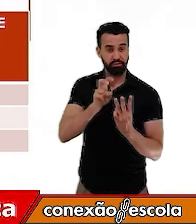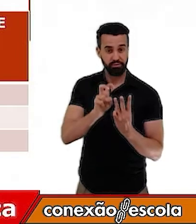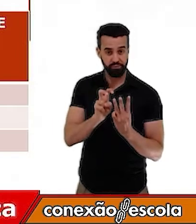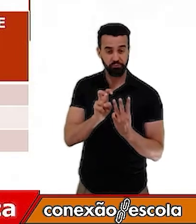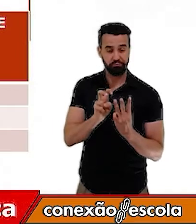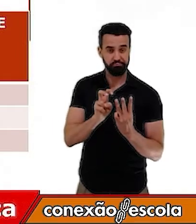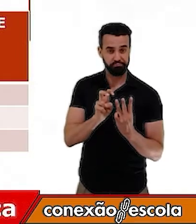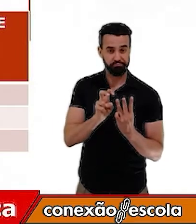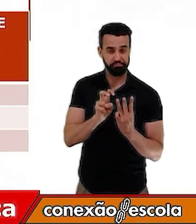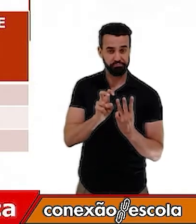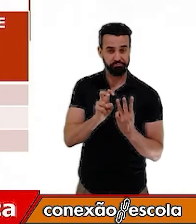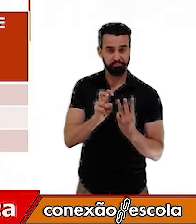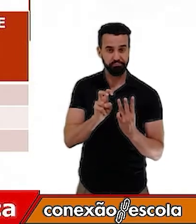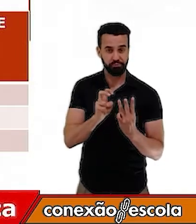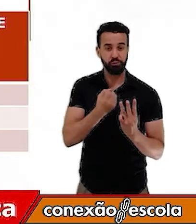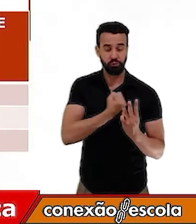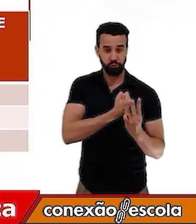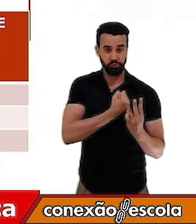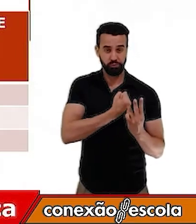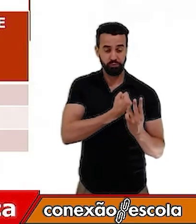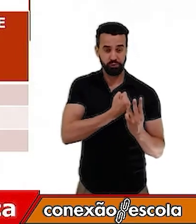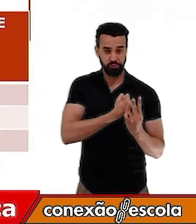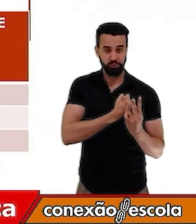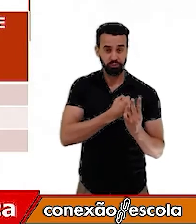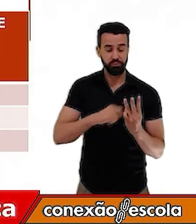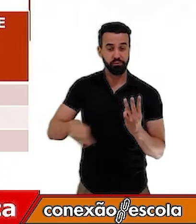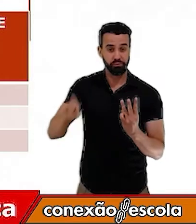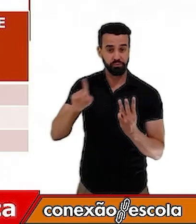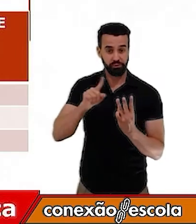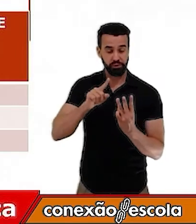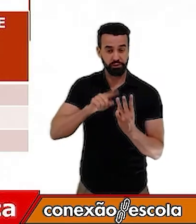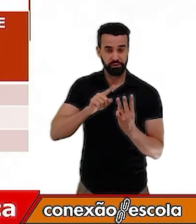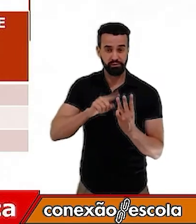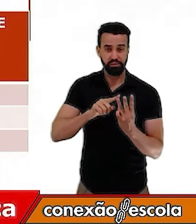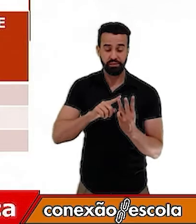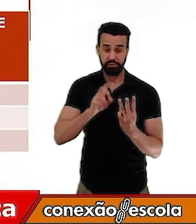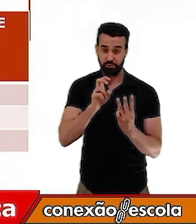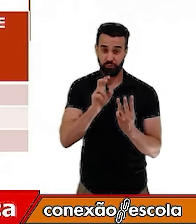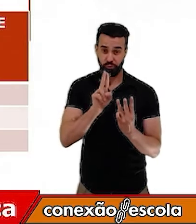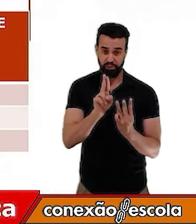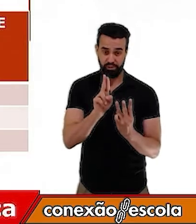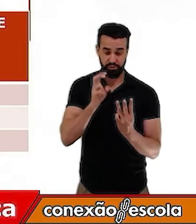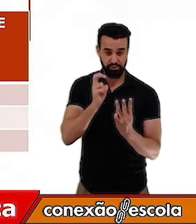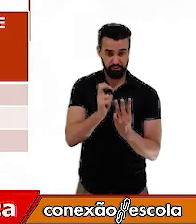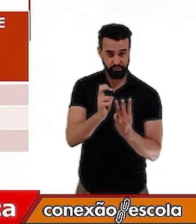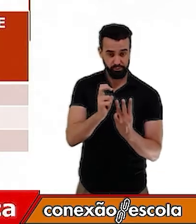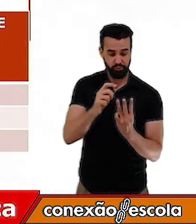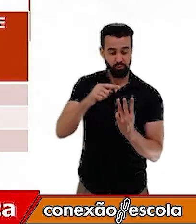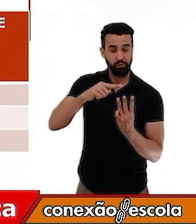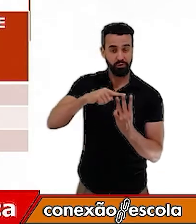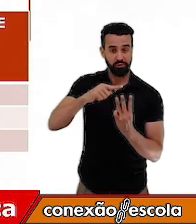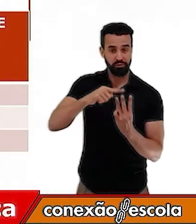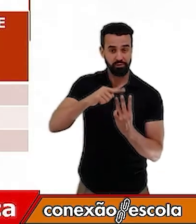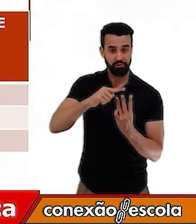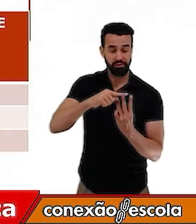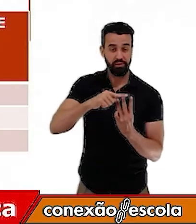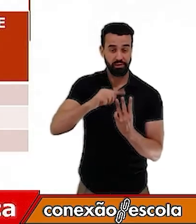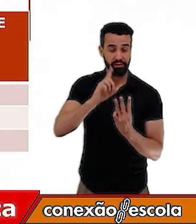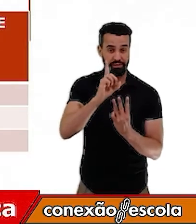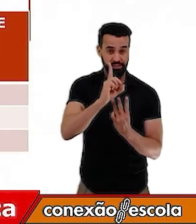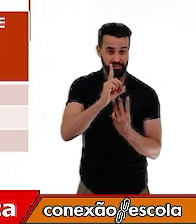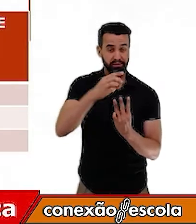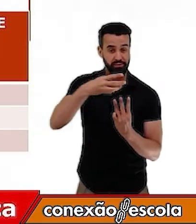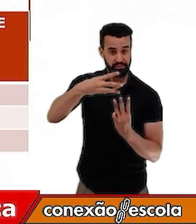5. Coloquei o algarismo 5 na ordem das unidades, o algarismo 3 na ordem